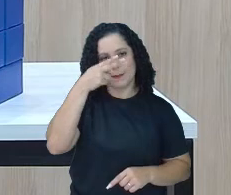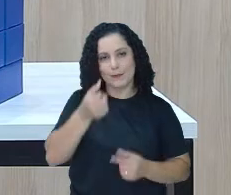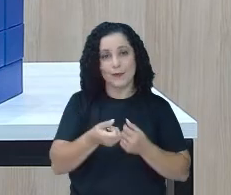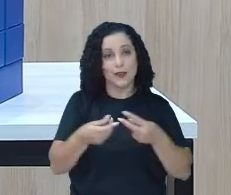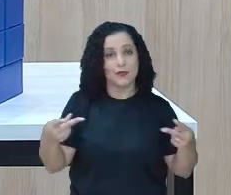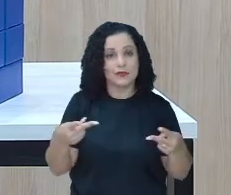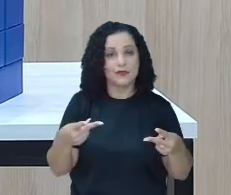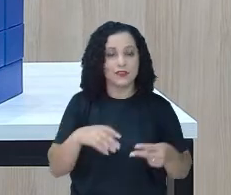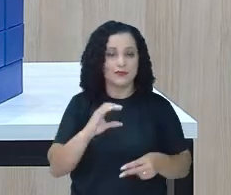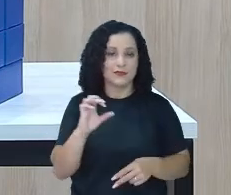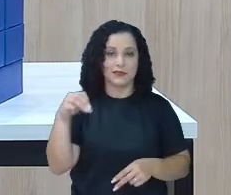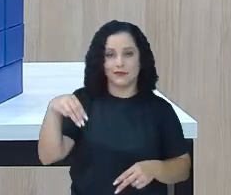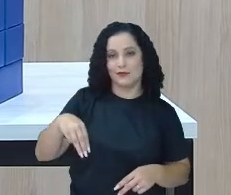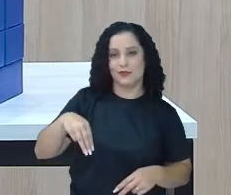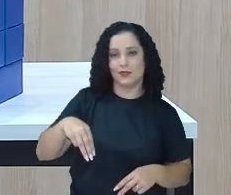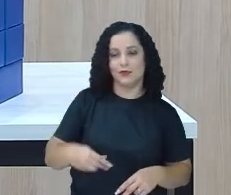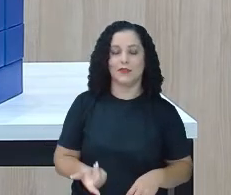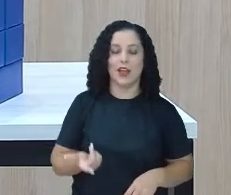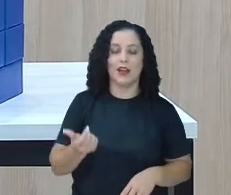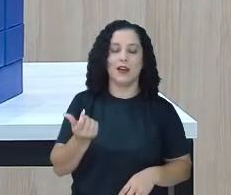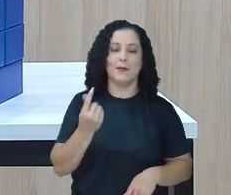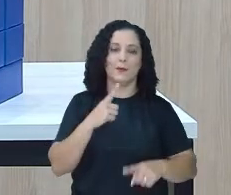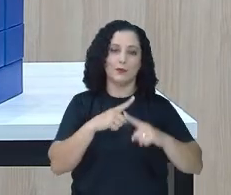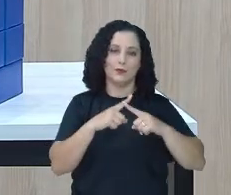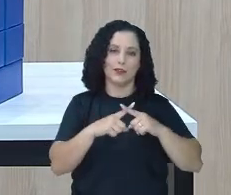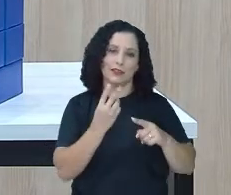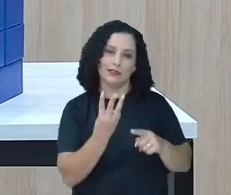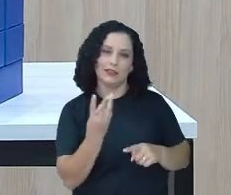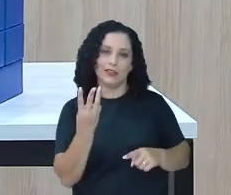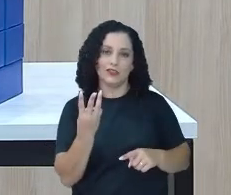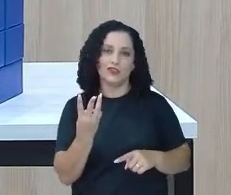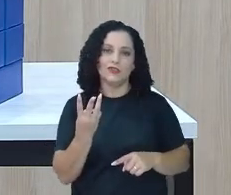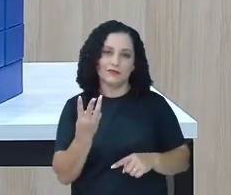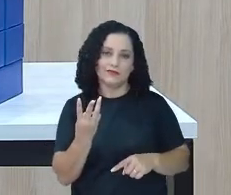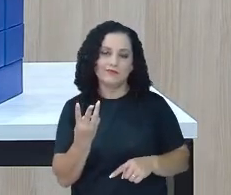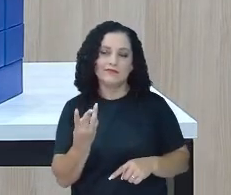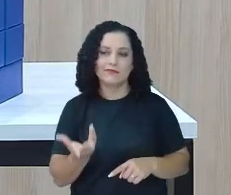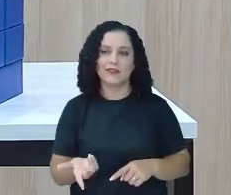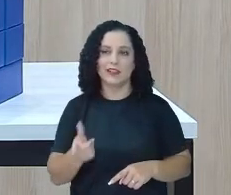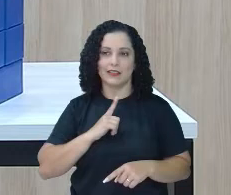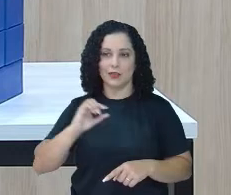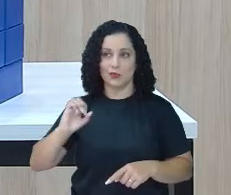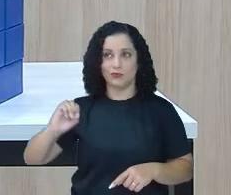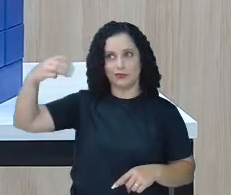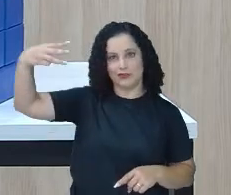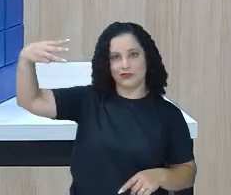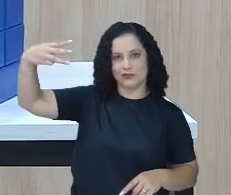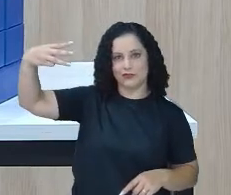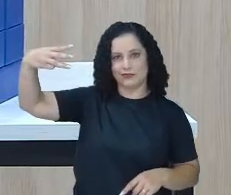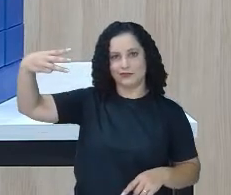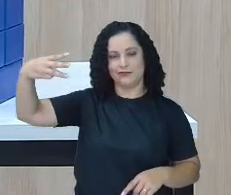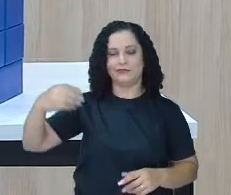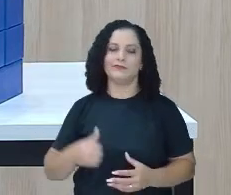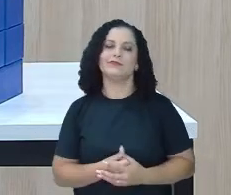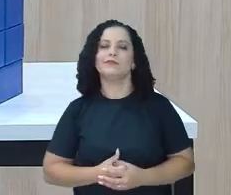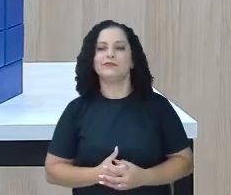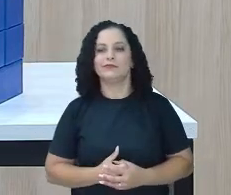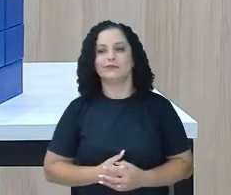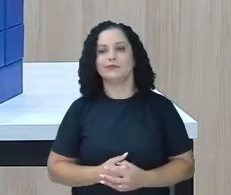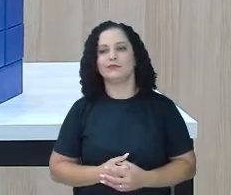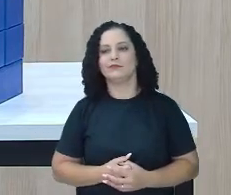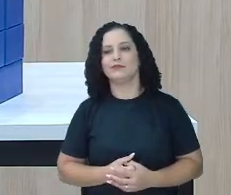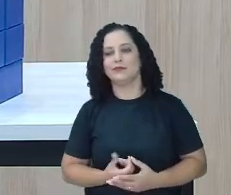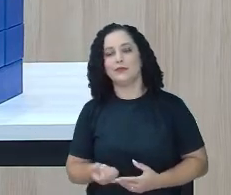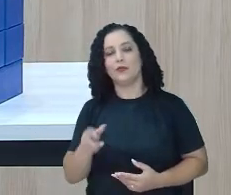com 1 centímetro. Ó. A gente está multiplicando 3 vezes o centímetro, por isso que tem um 3zinho ali em cima, né? É uma potência. Então, a